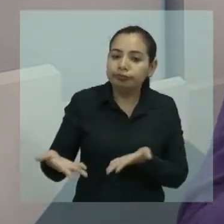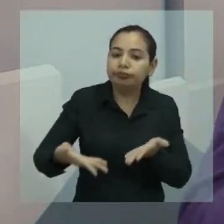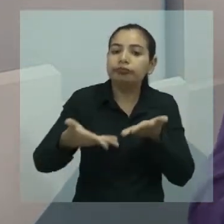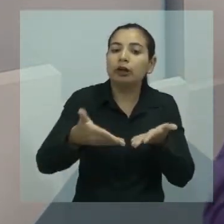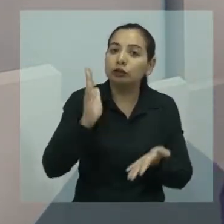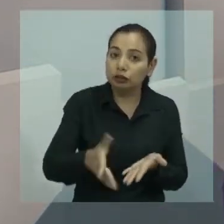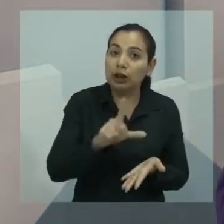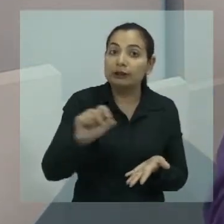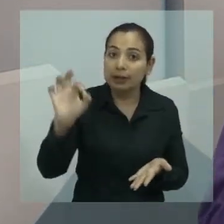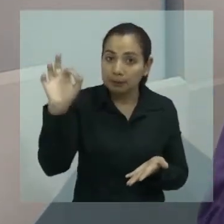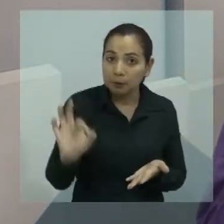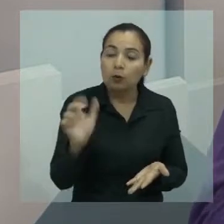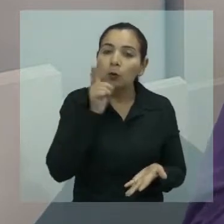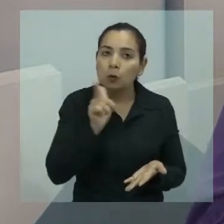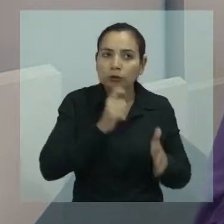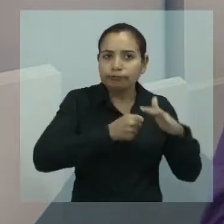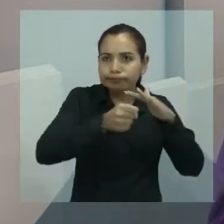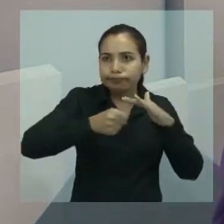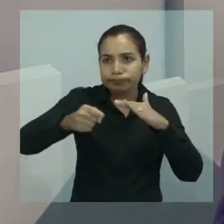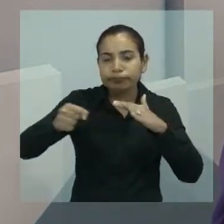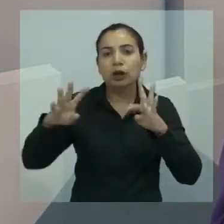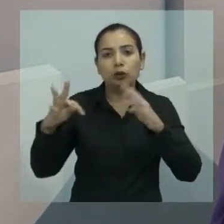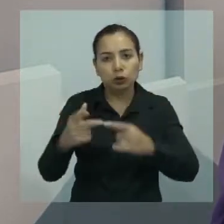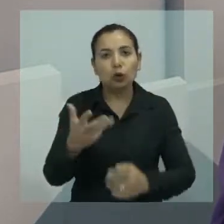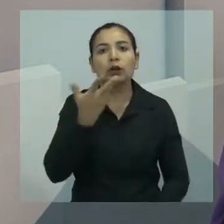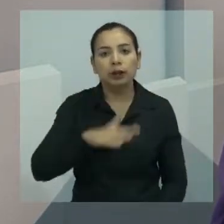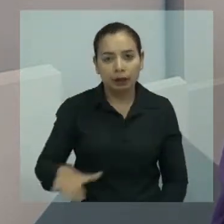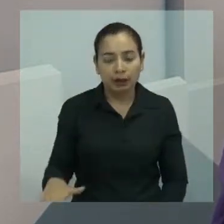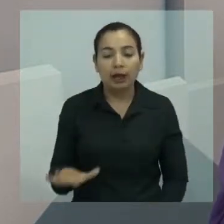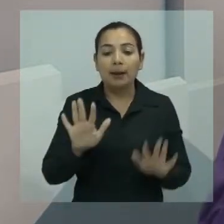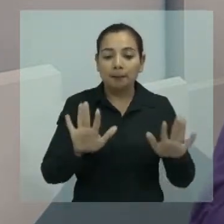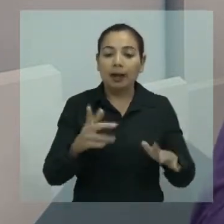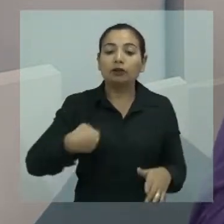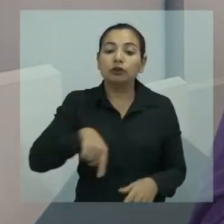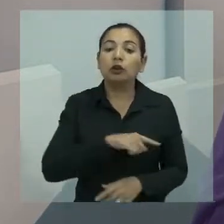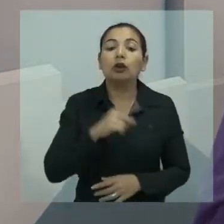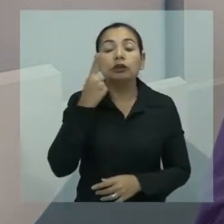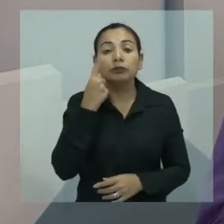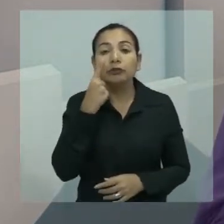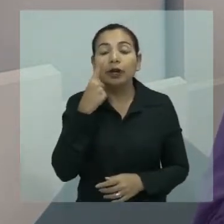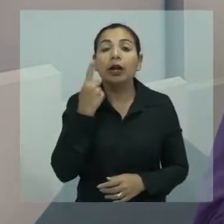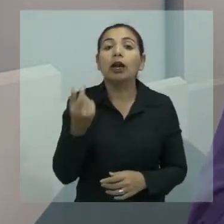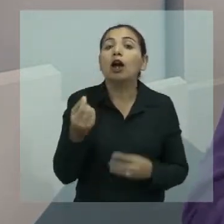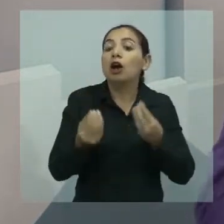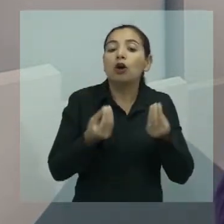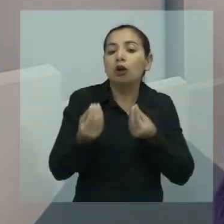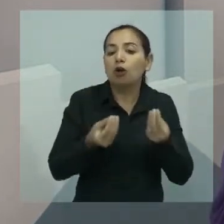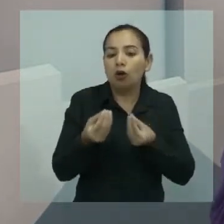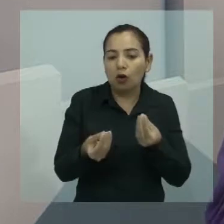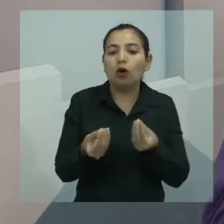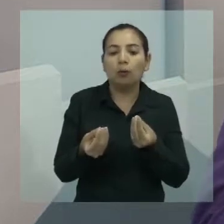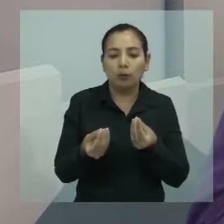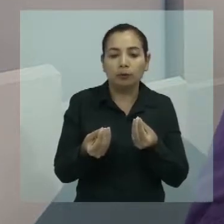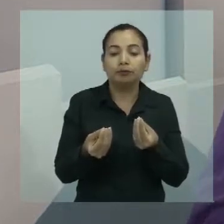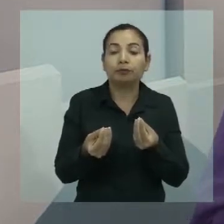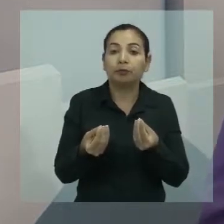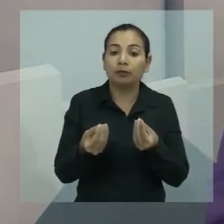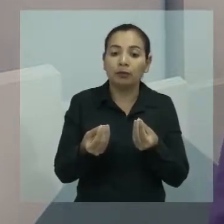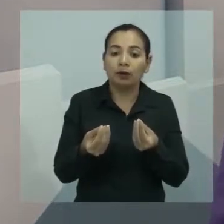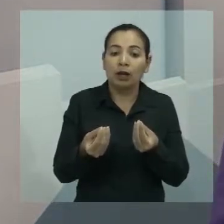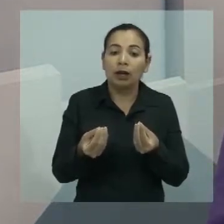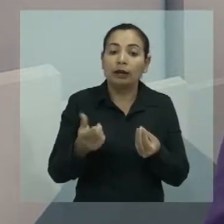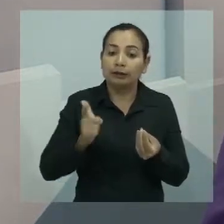nossos indicadores ali nas séries iniciais é justamente isso, de 100%. Agora você começa, combinado um pouco